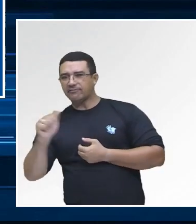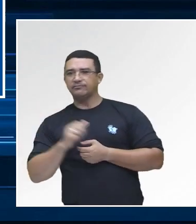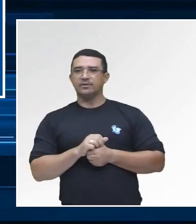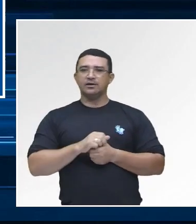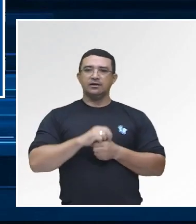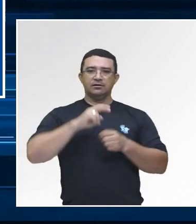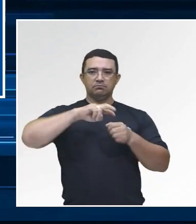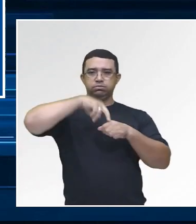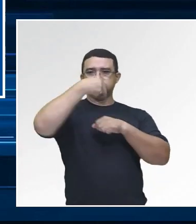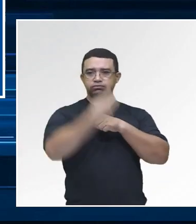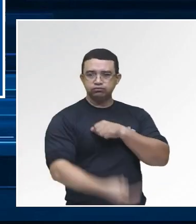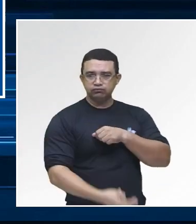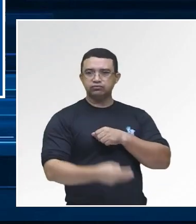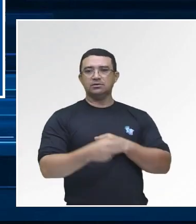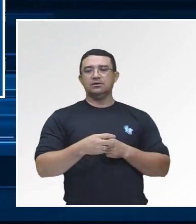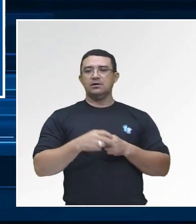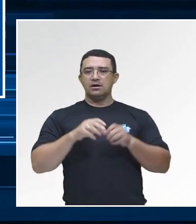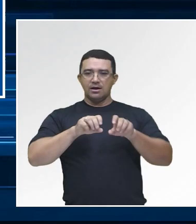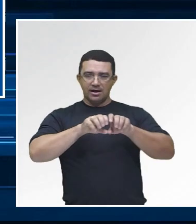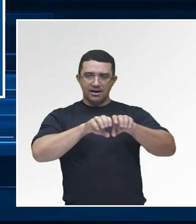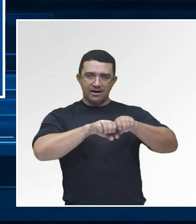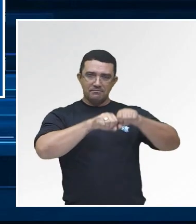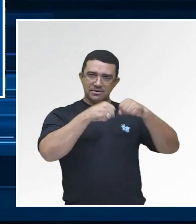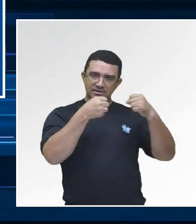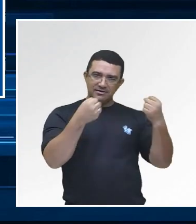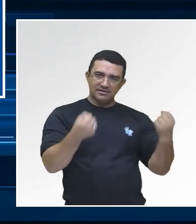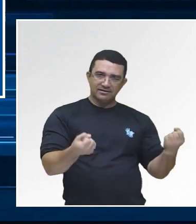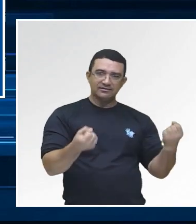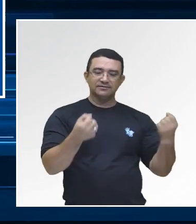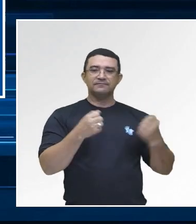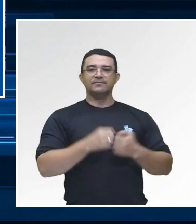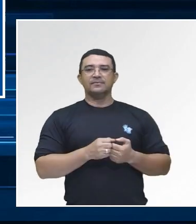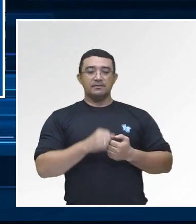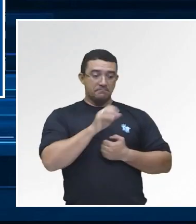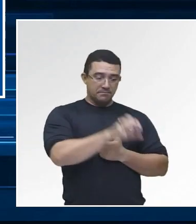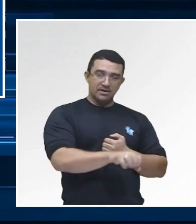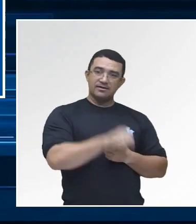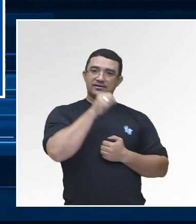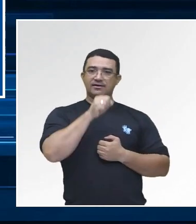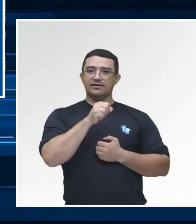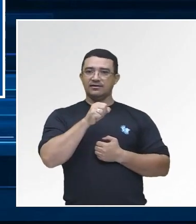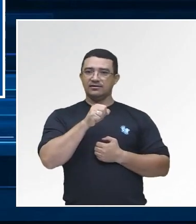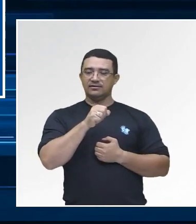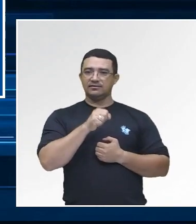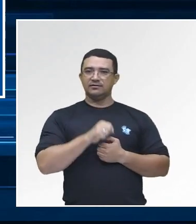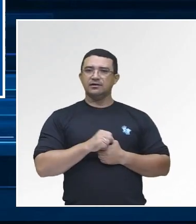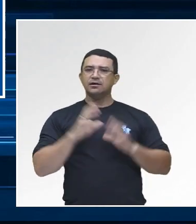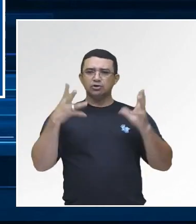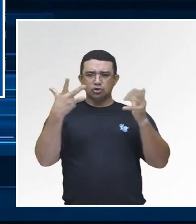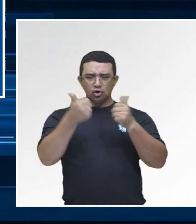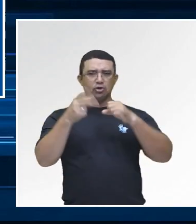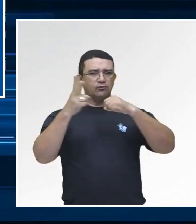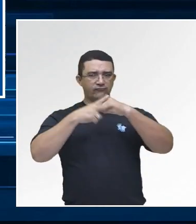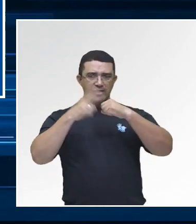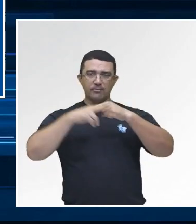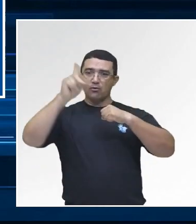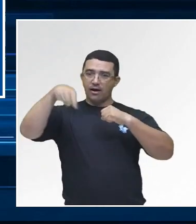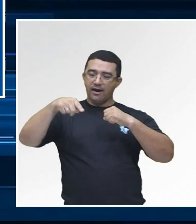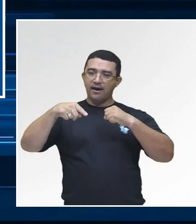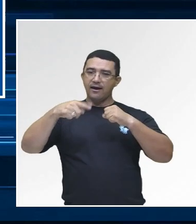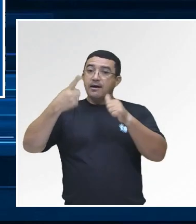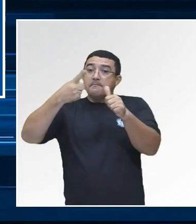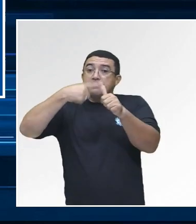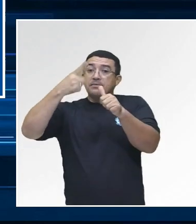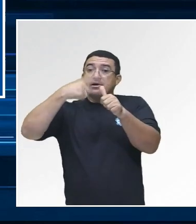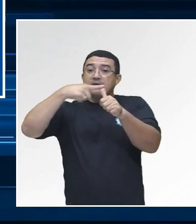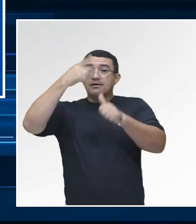tropecei, abri, vi, peguei, todos são